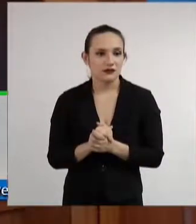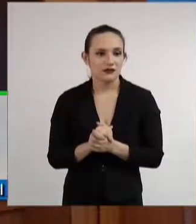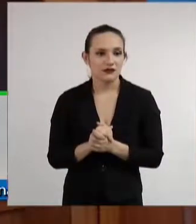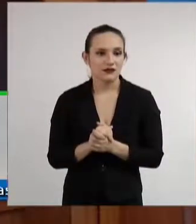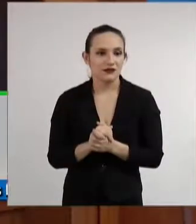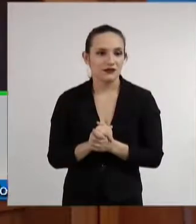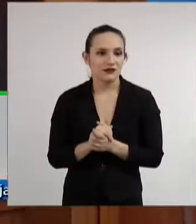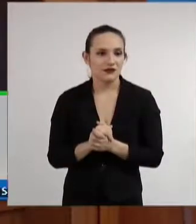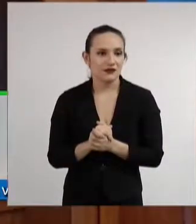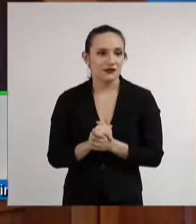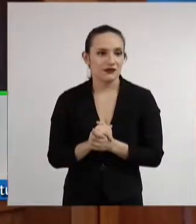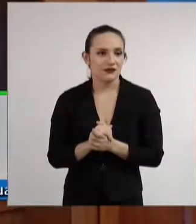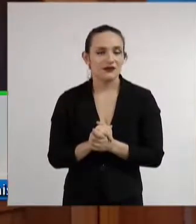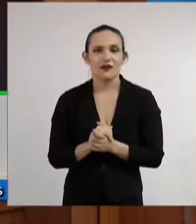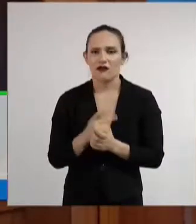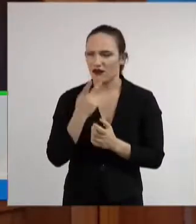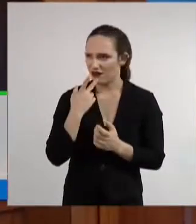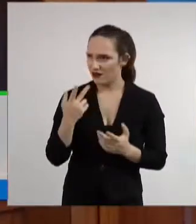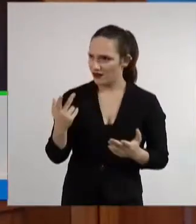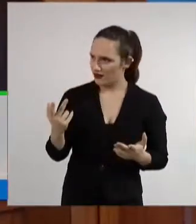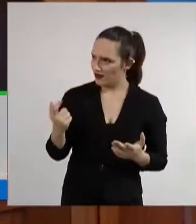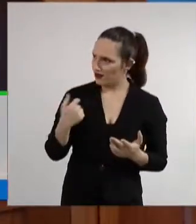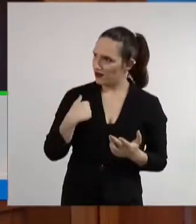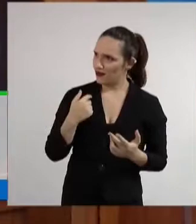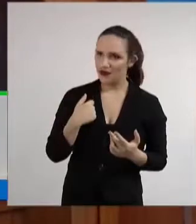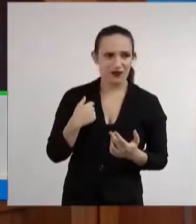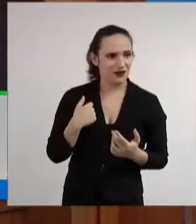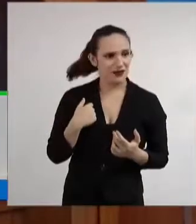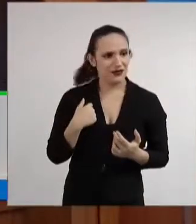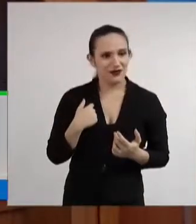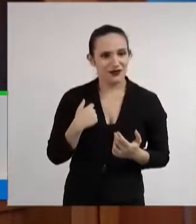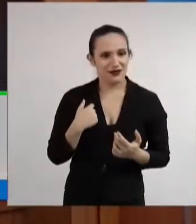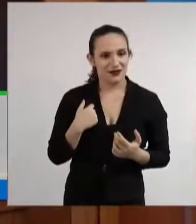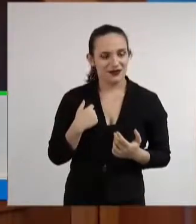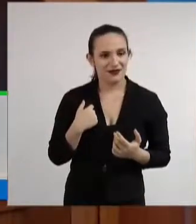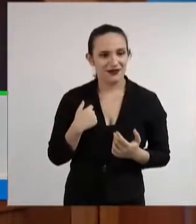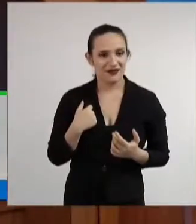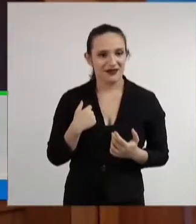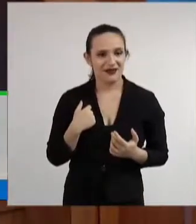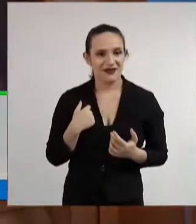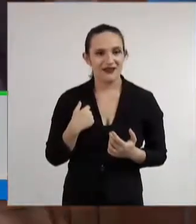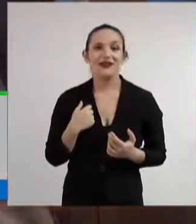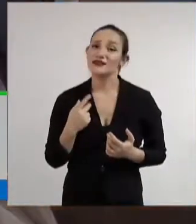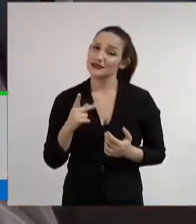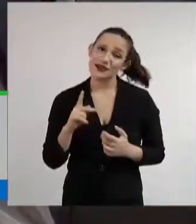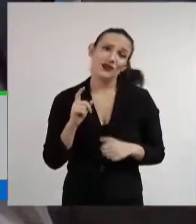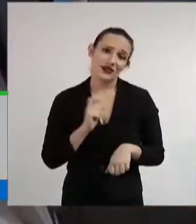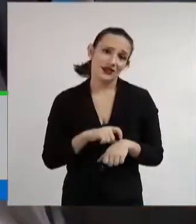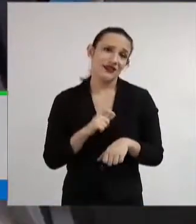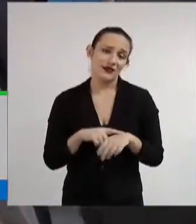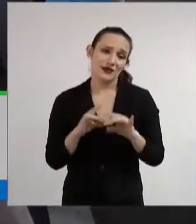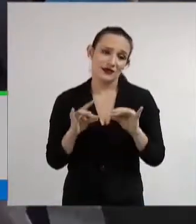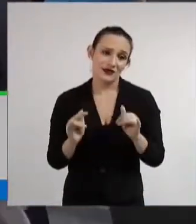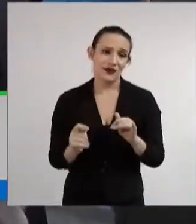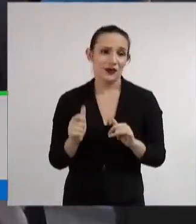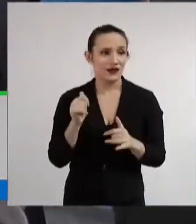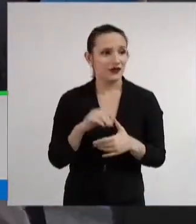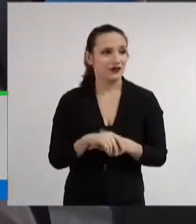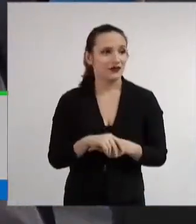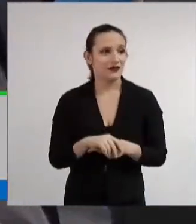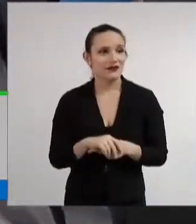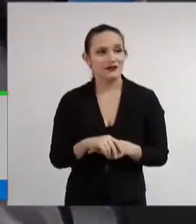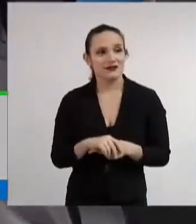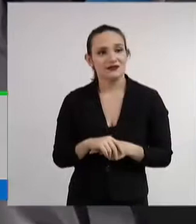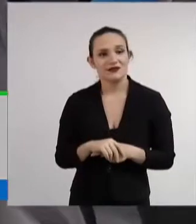a campanha está contra até essa modesta... Vossa Excelência, o seu tempo já está se esgotando. Então,